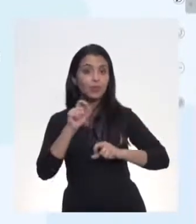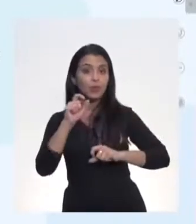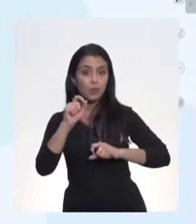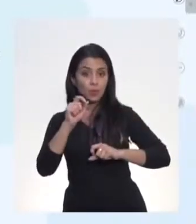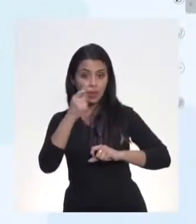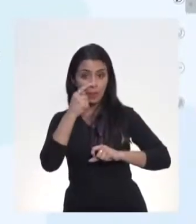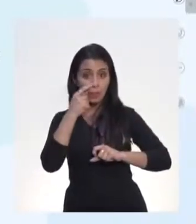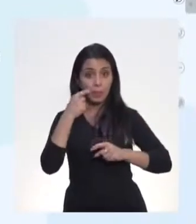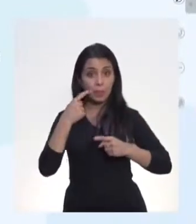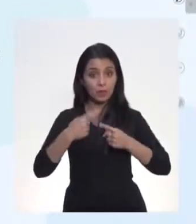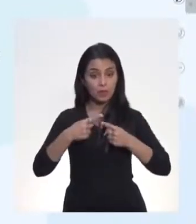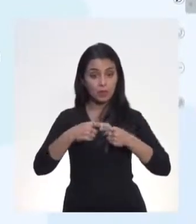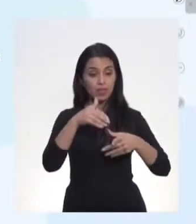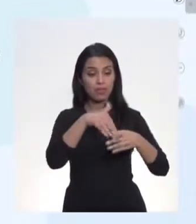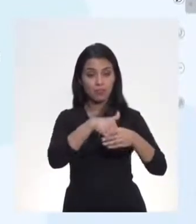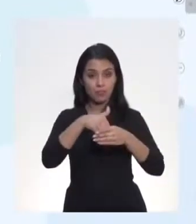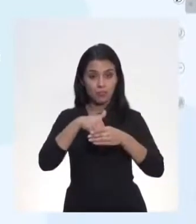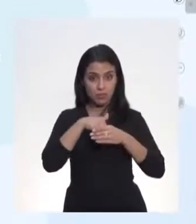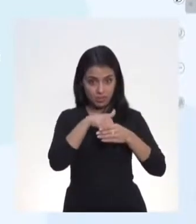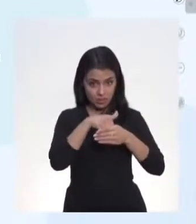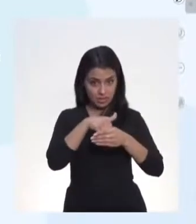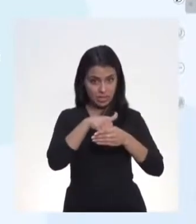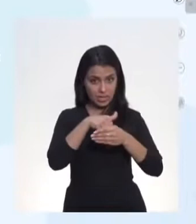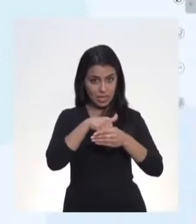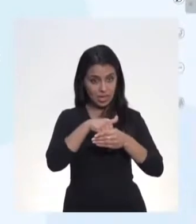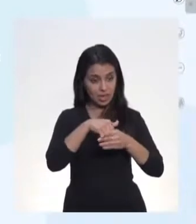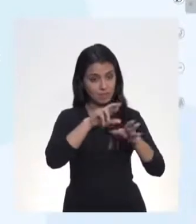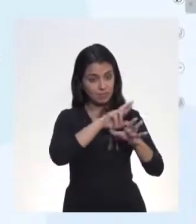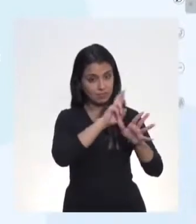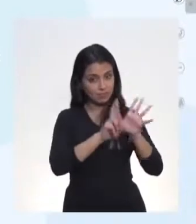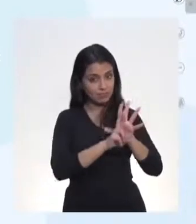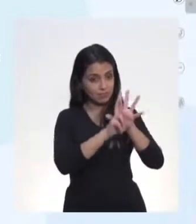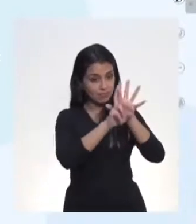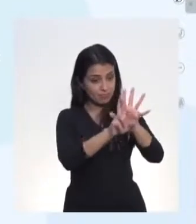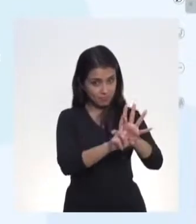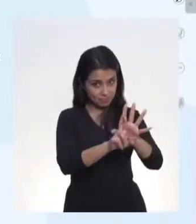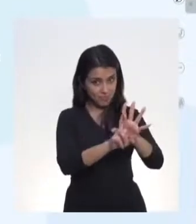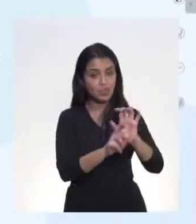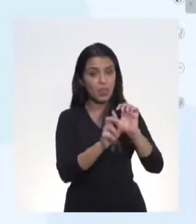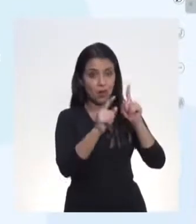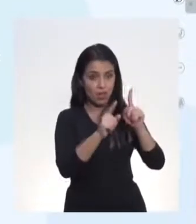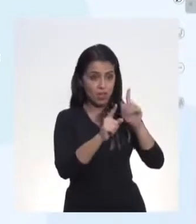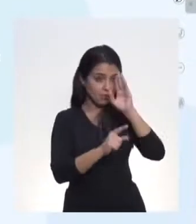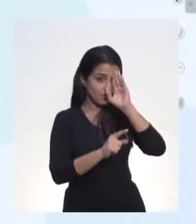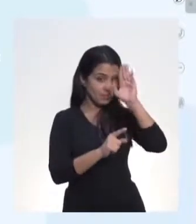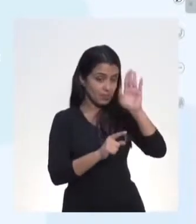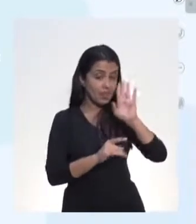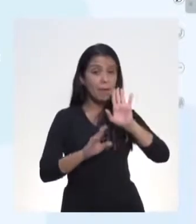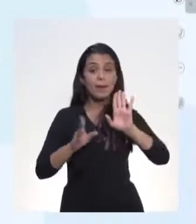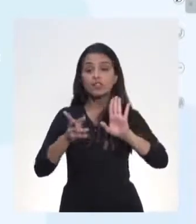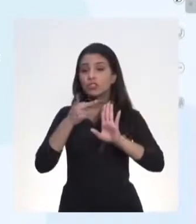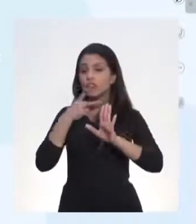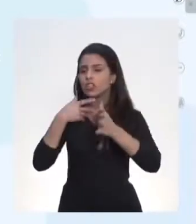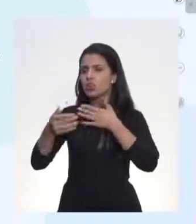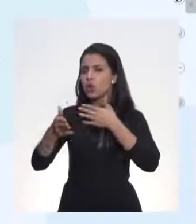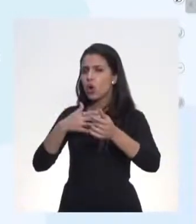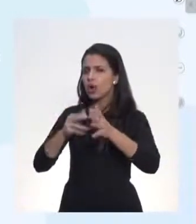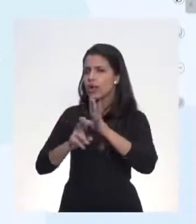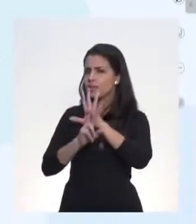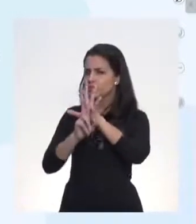minha principal. Isso Agora, aí, eu estou gente. falando de quaisquer representantes ou estou falando de algum